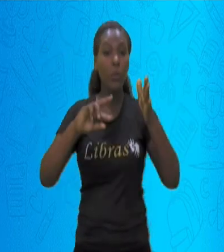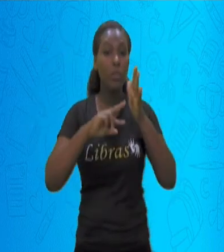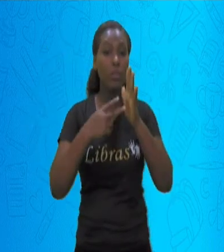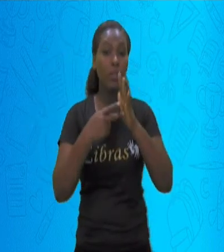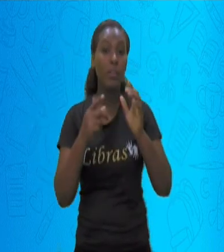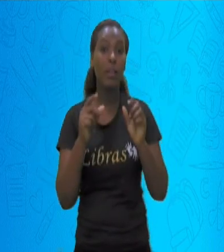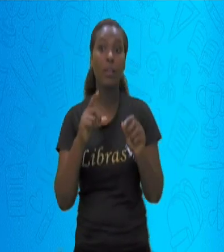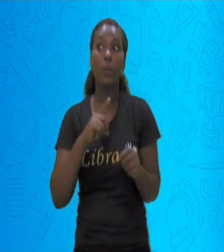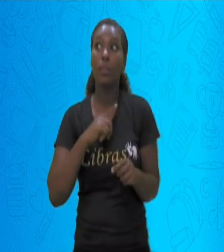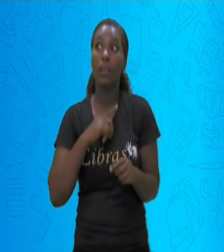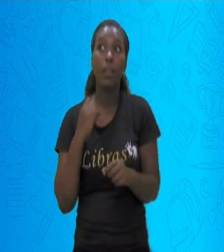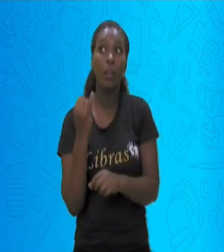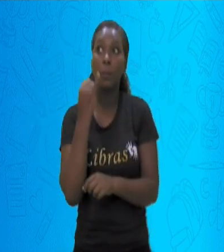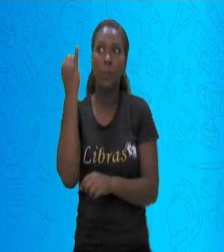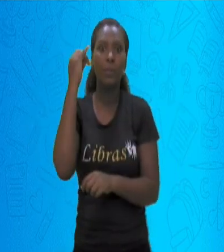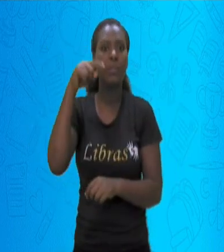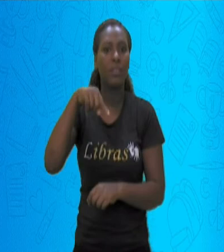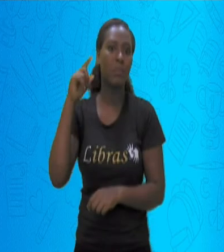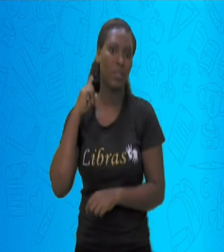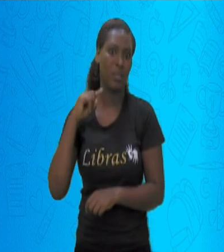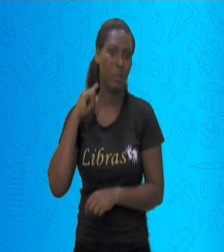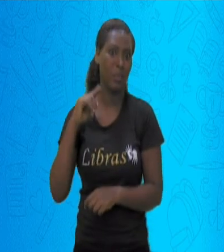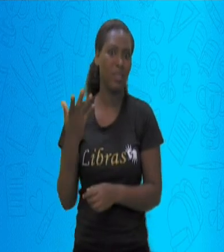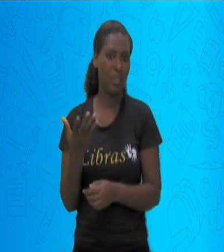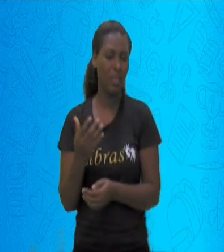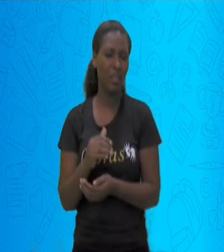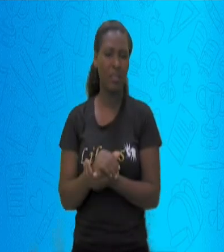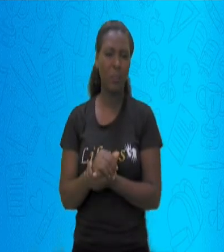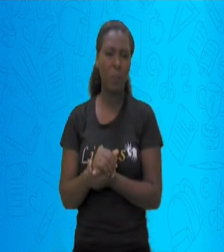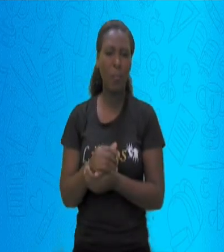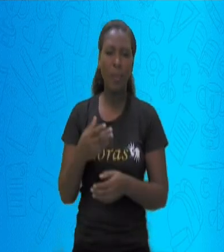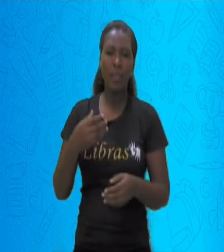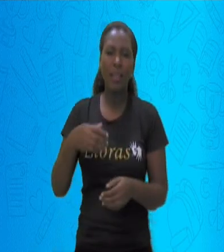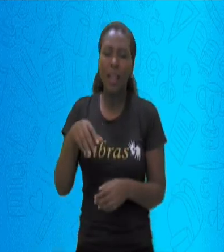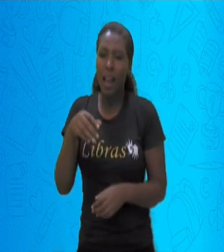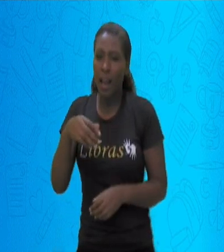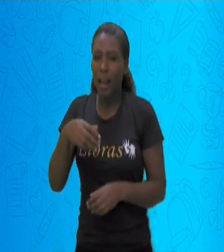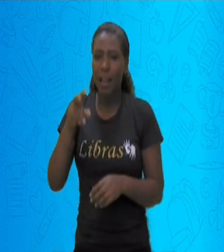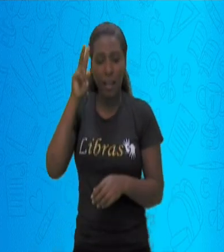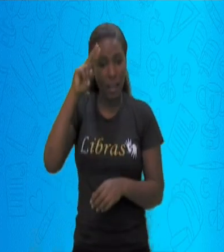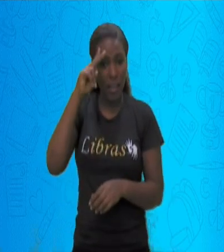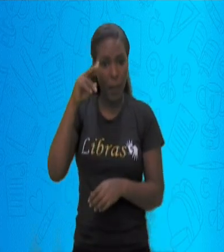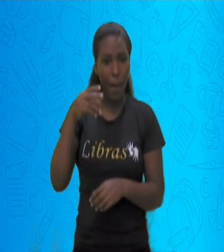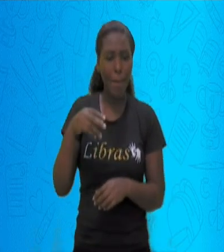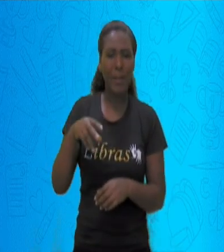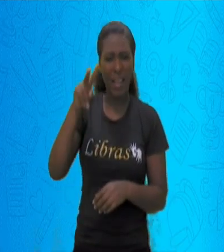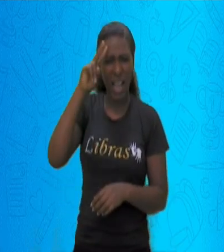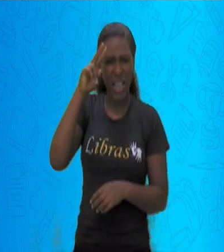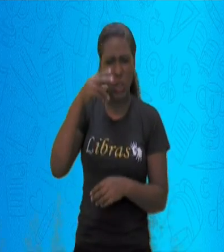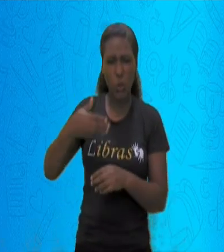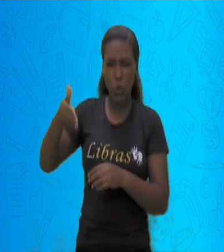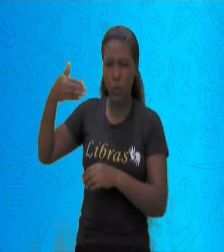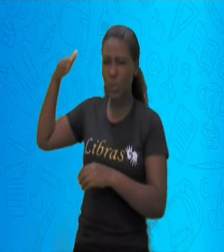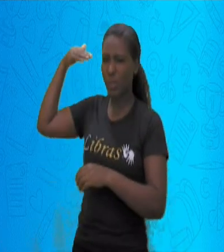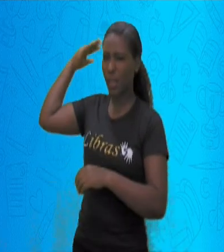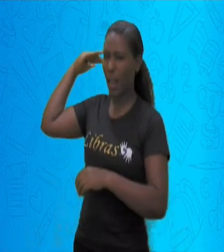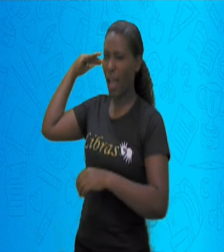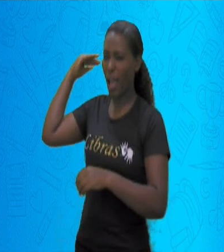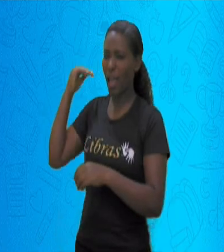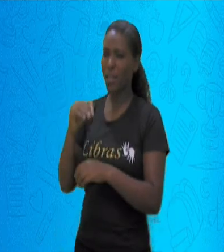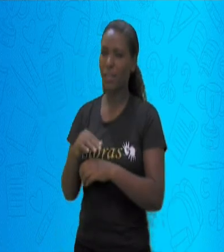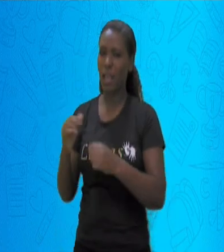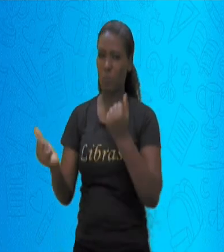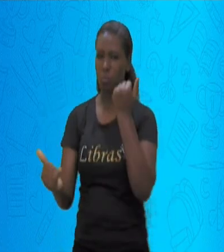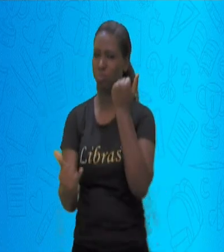Gerais. O que ela significa? É o lema da Inconfidência Mineira, que significa liberdade ainda